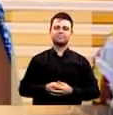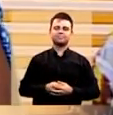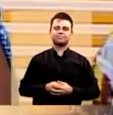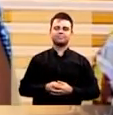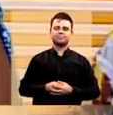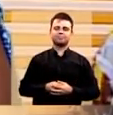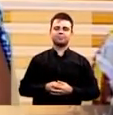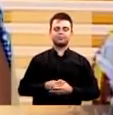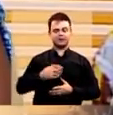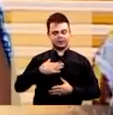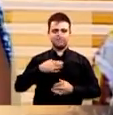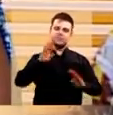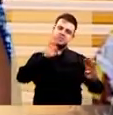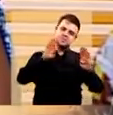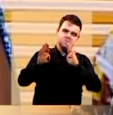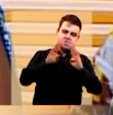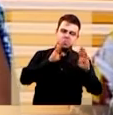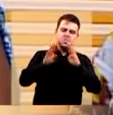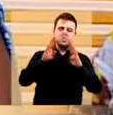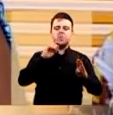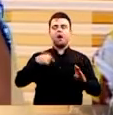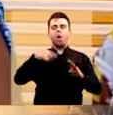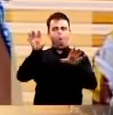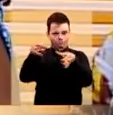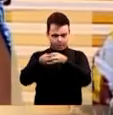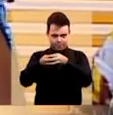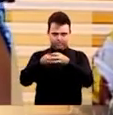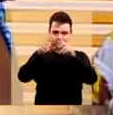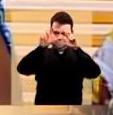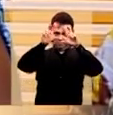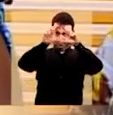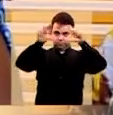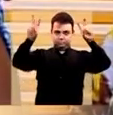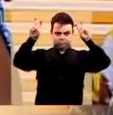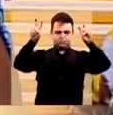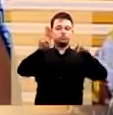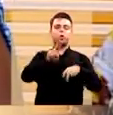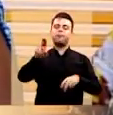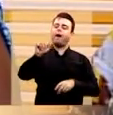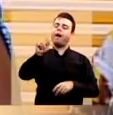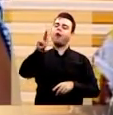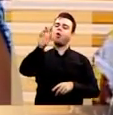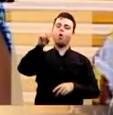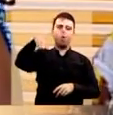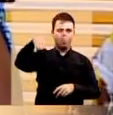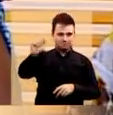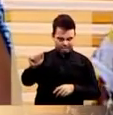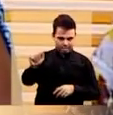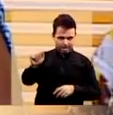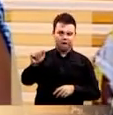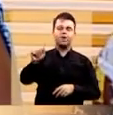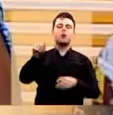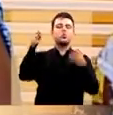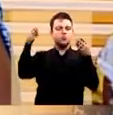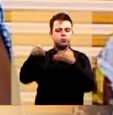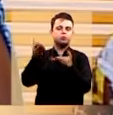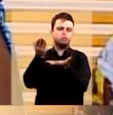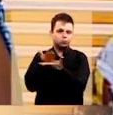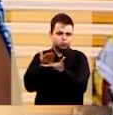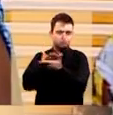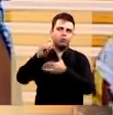encontrar já as minhas redes sociais, a rede social do grupo, e o nome do grupo é Acoma, grupo de estudos e pesquisas